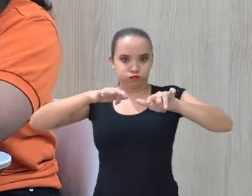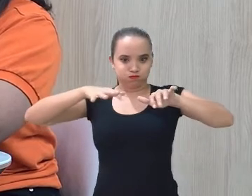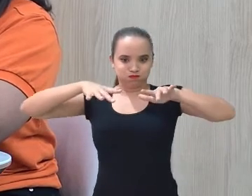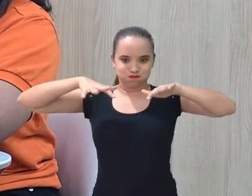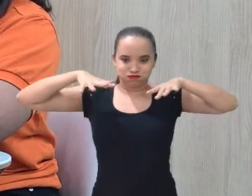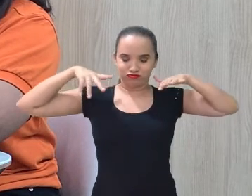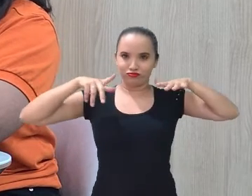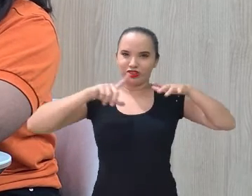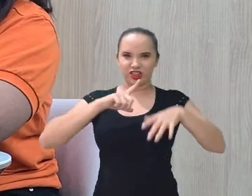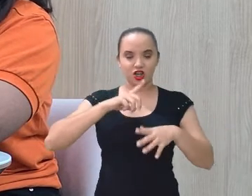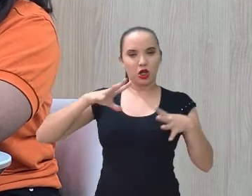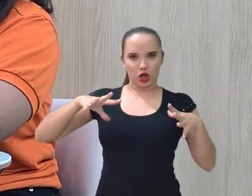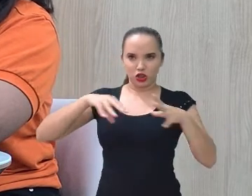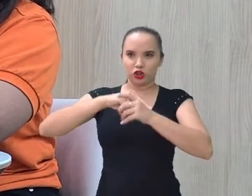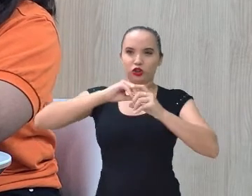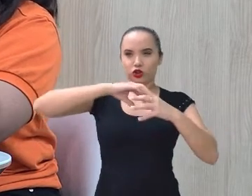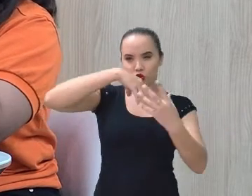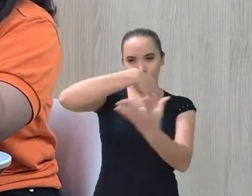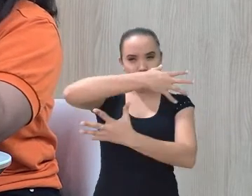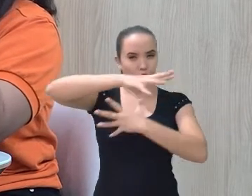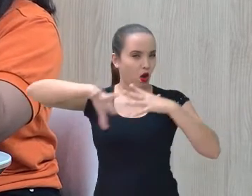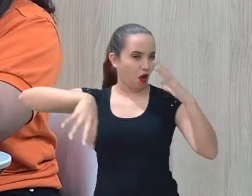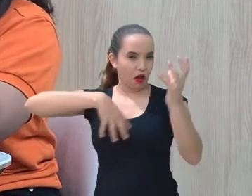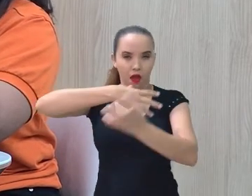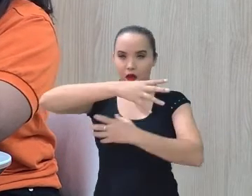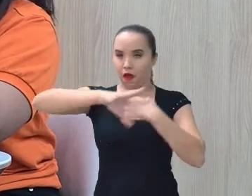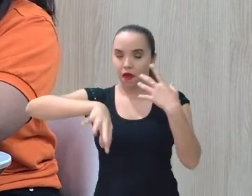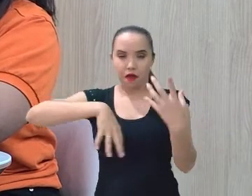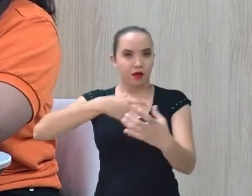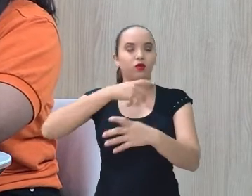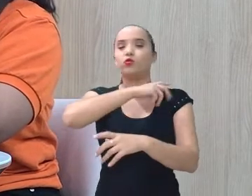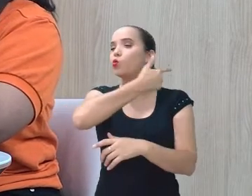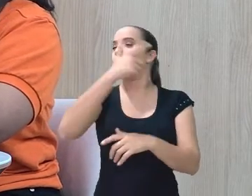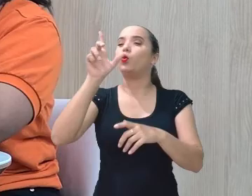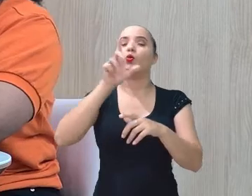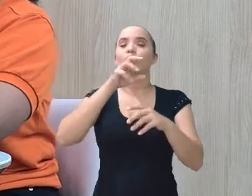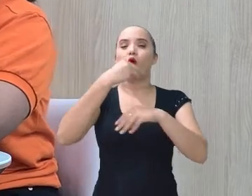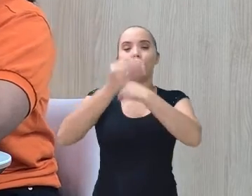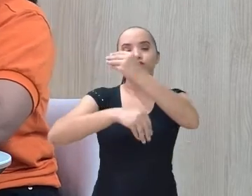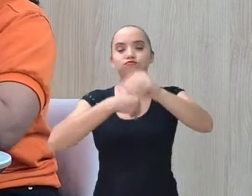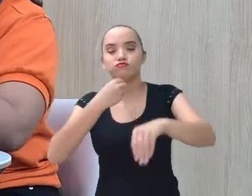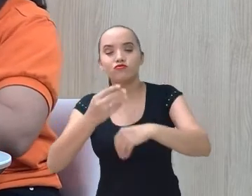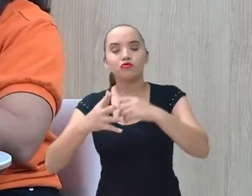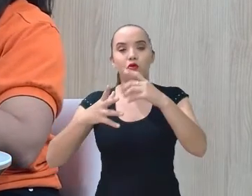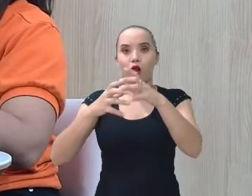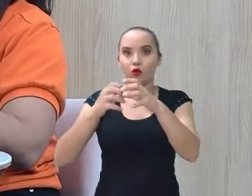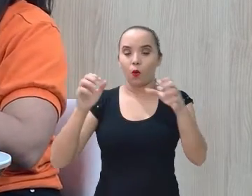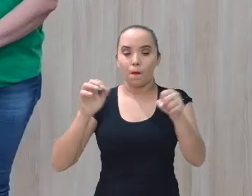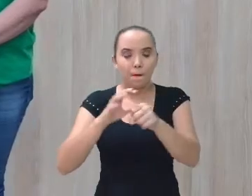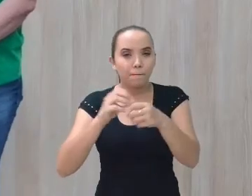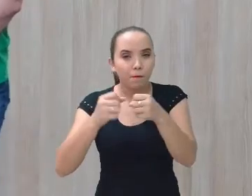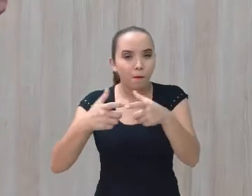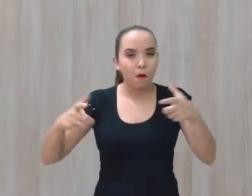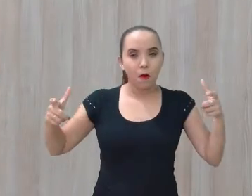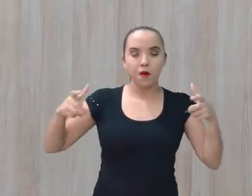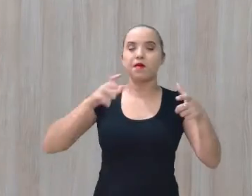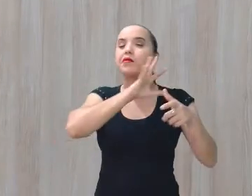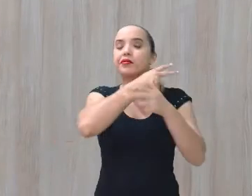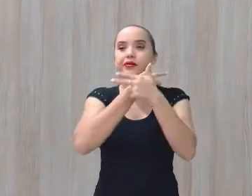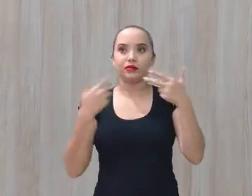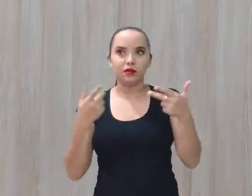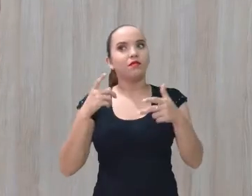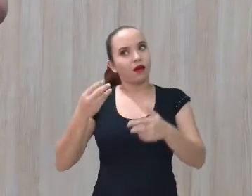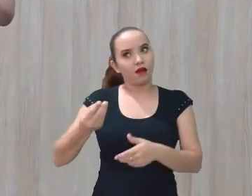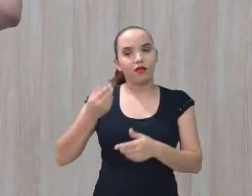animais da floresta também, que estão lá vibrando e reconhecendo a sua realidade no filme. Sim, professora Vivi,